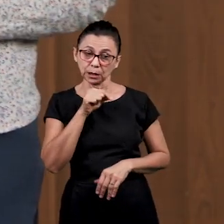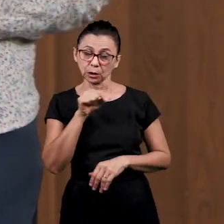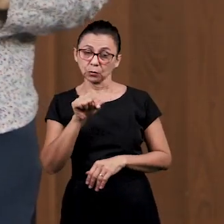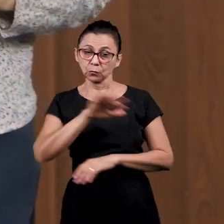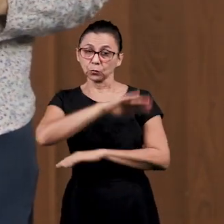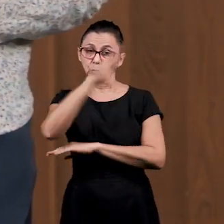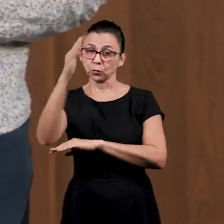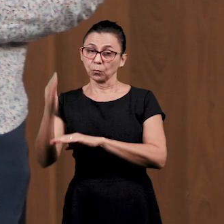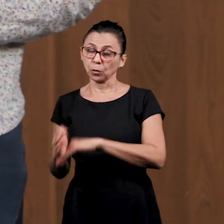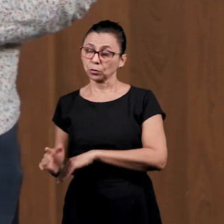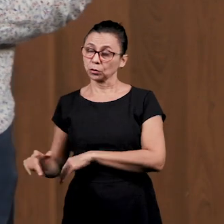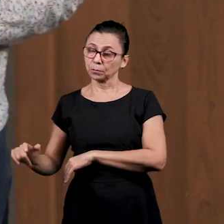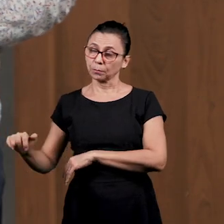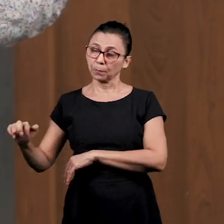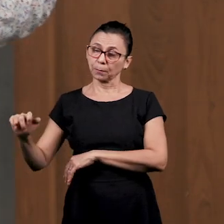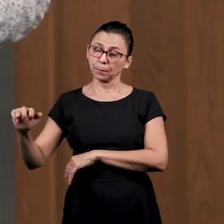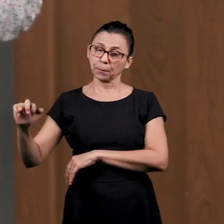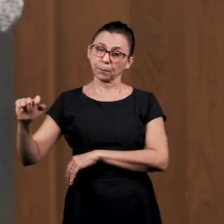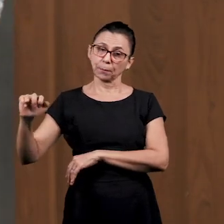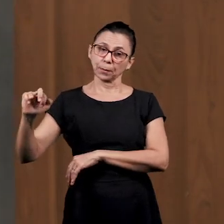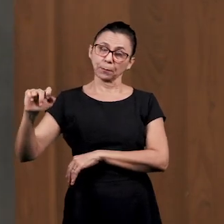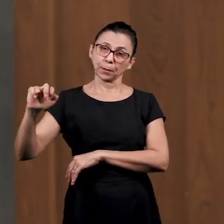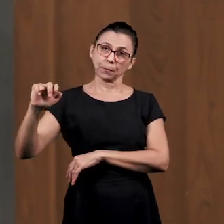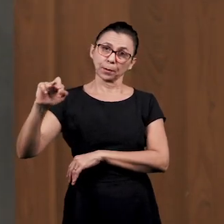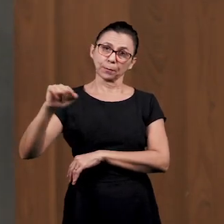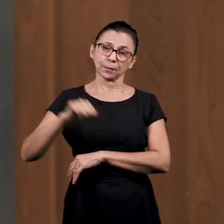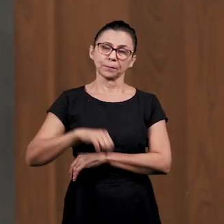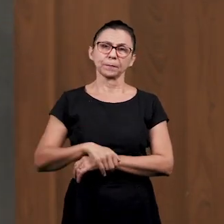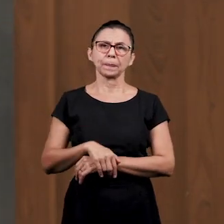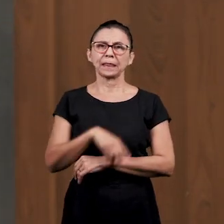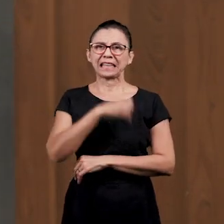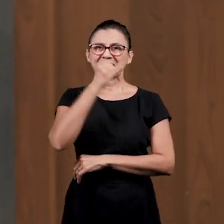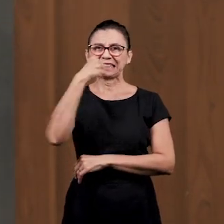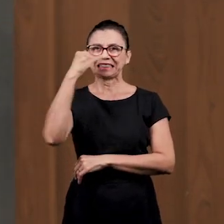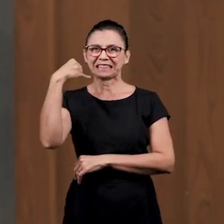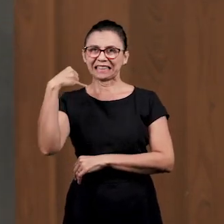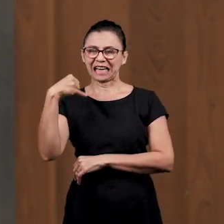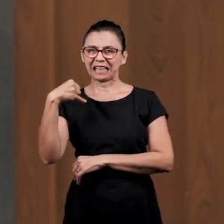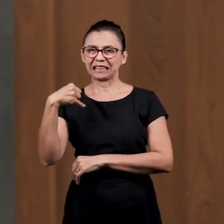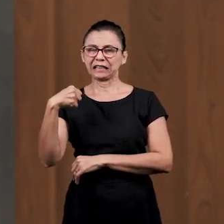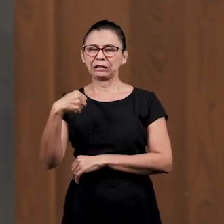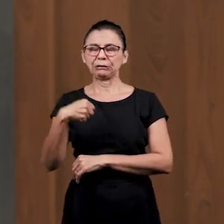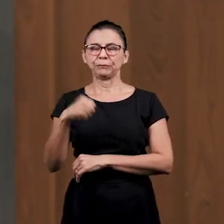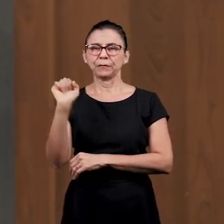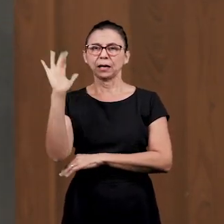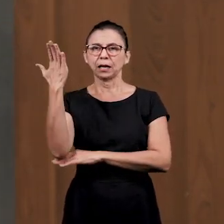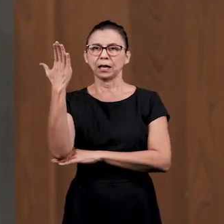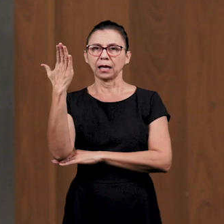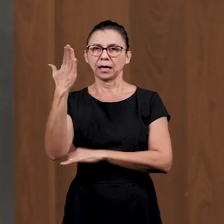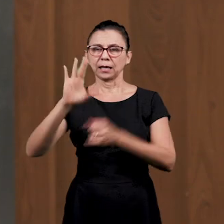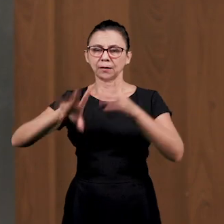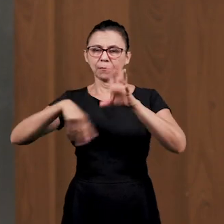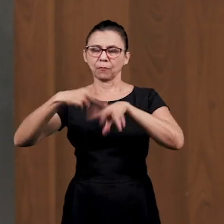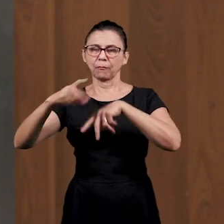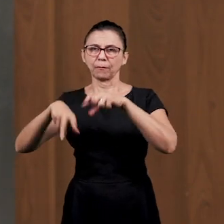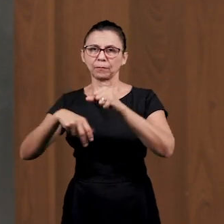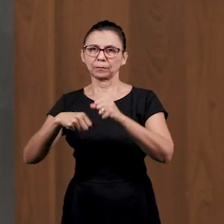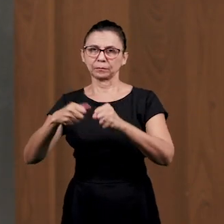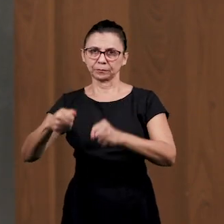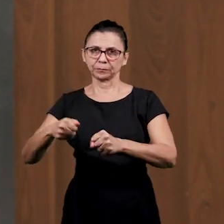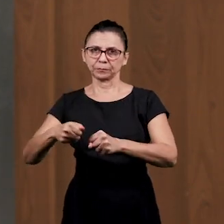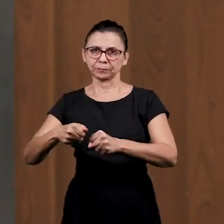voltaremos. Então Abraão põe sobre os ombros de Isaque a lenha e segue o